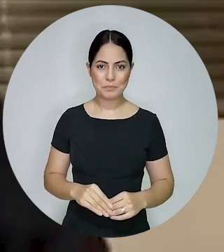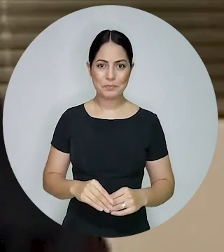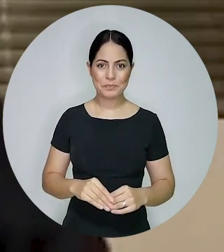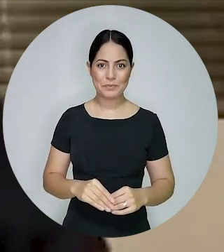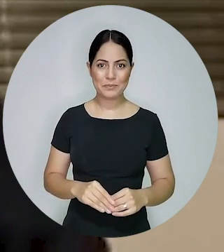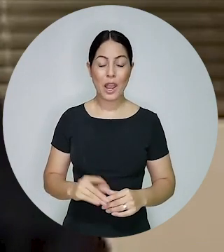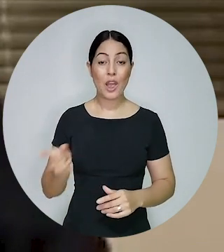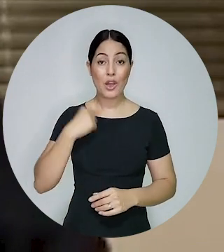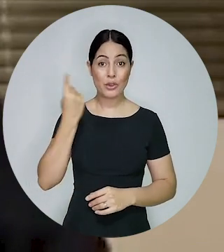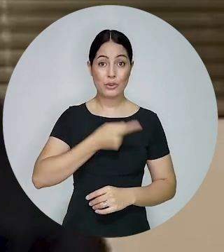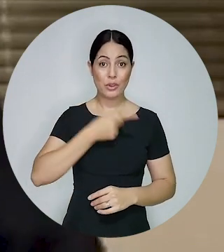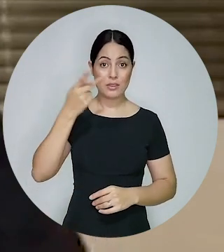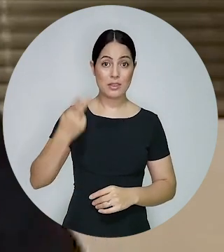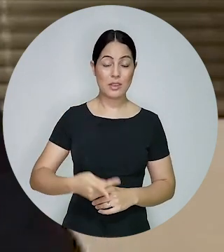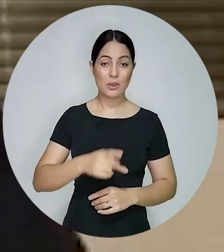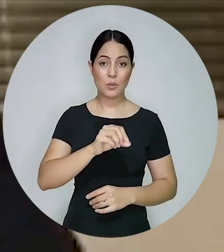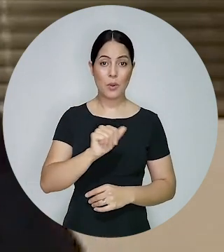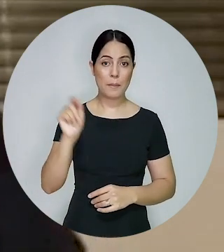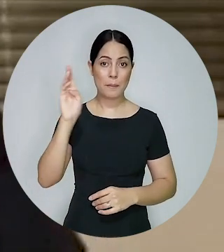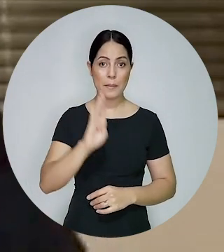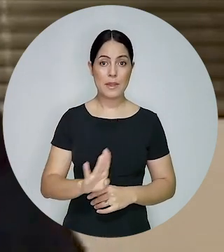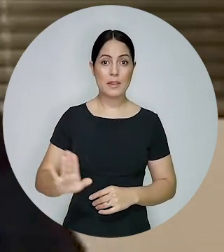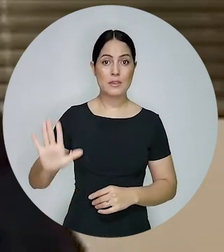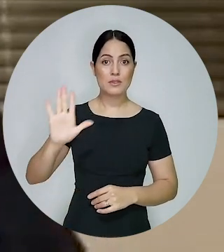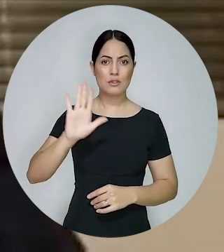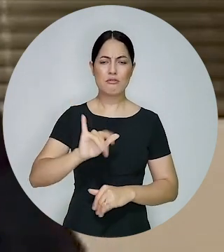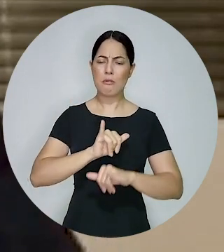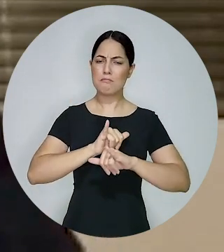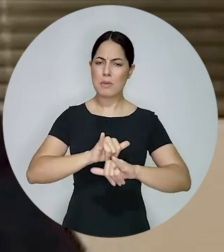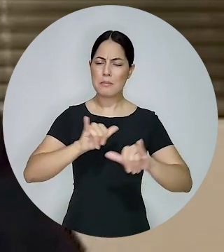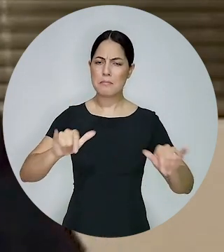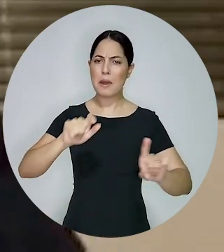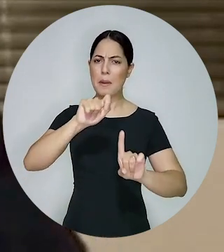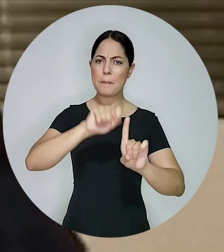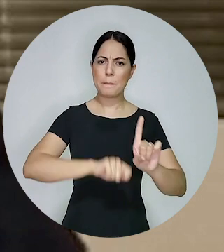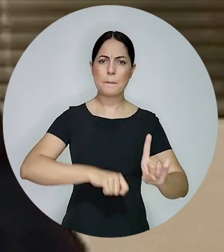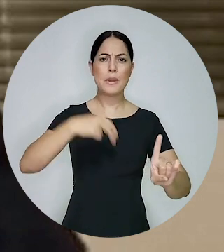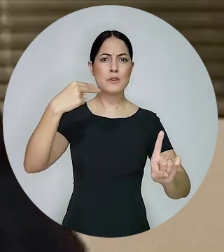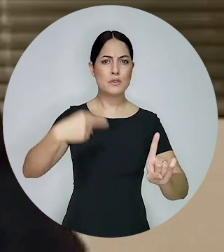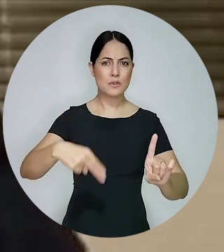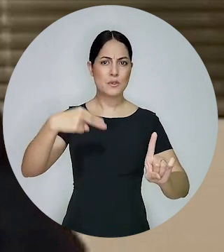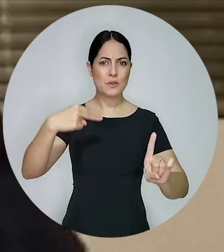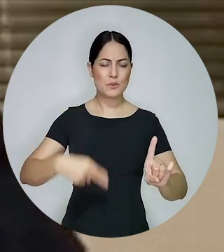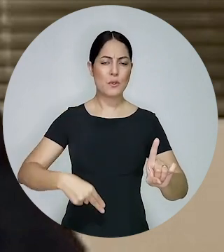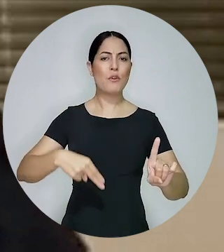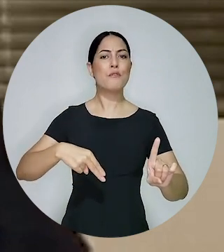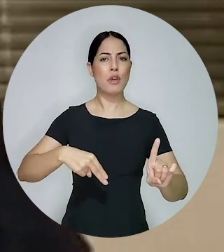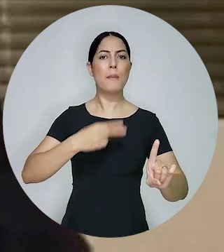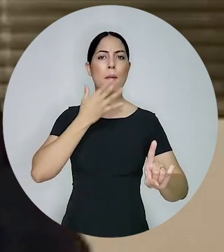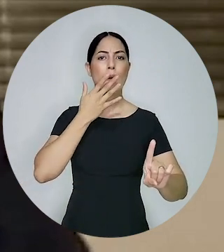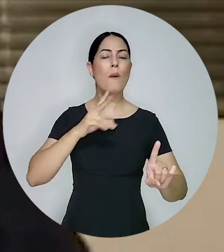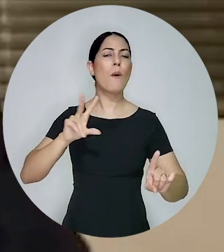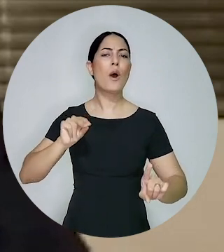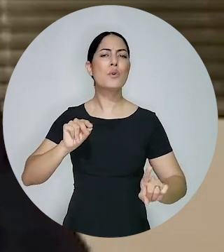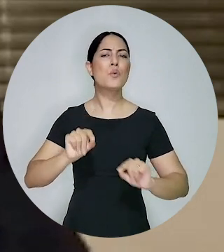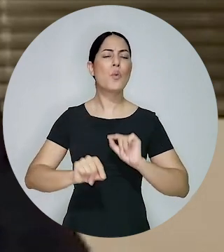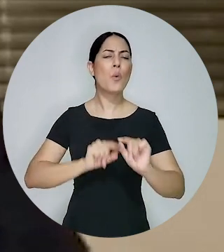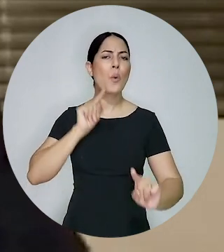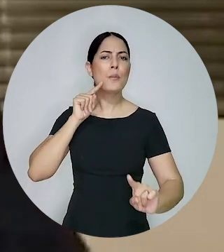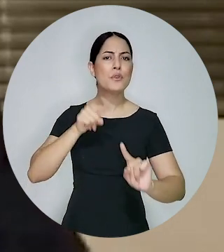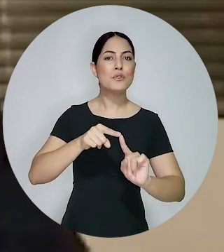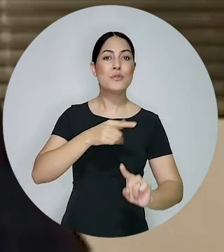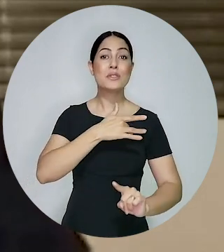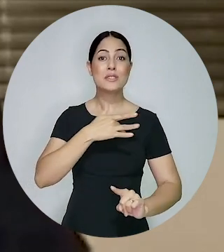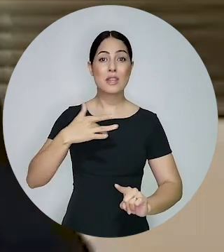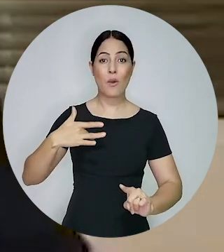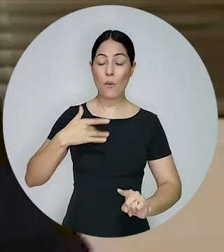tempo já apoia o programa da campanha do Novembro Azul, e é uma campanha voltada, como você falou, para a saúde do homem,